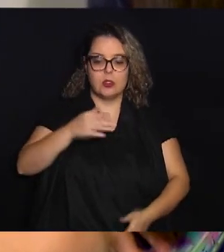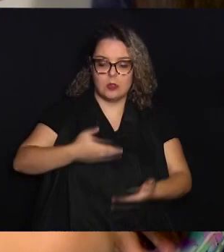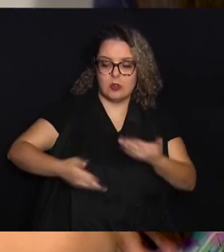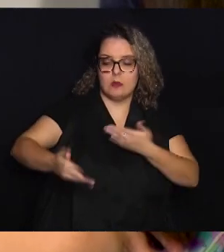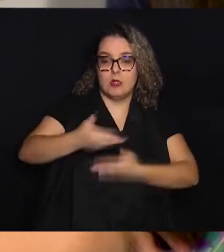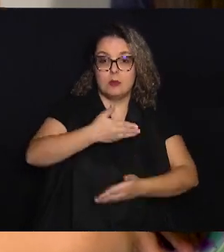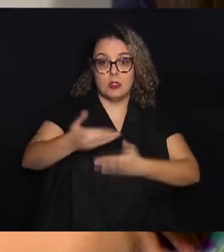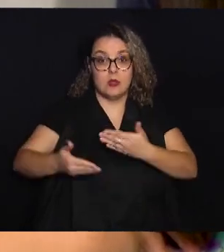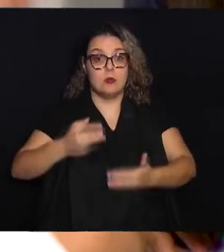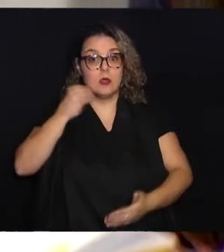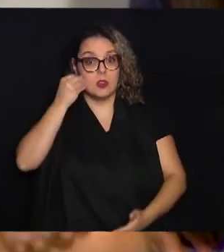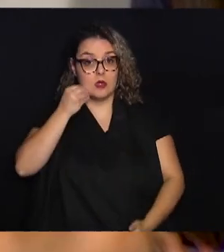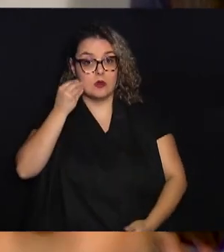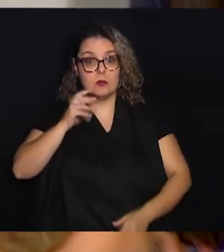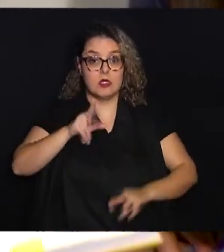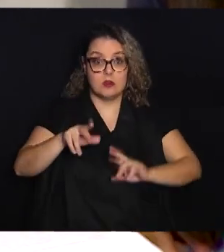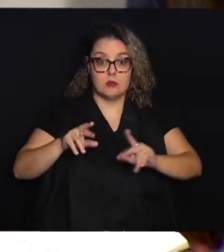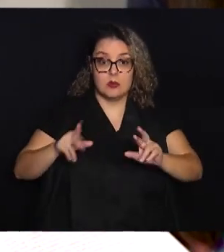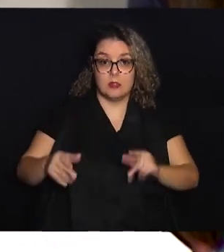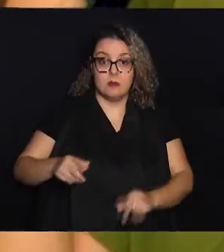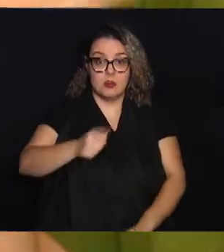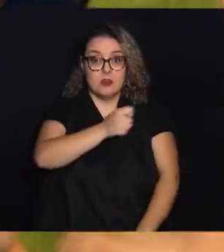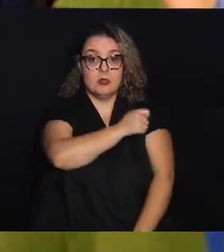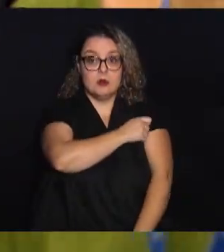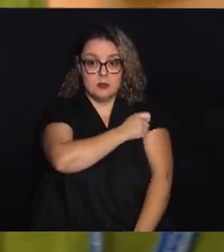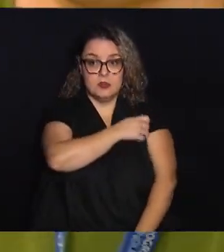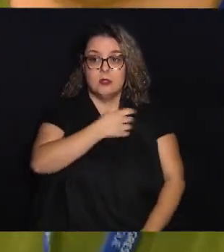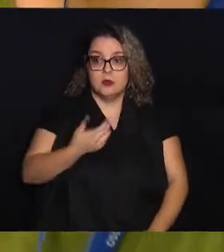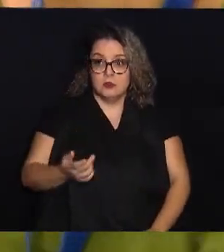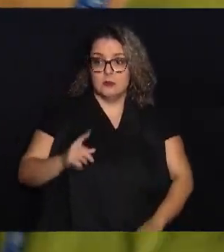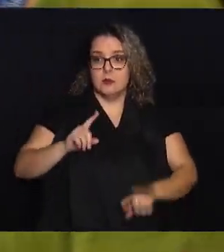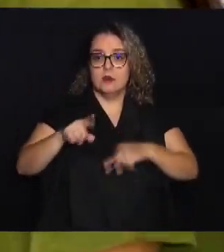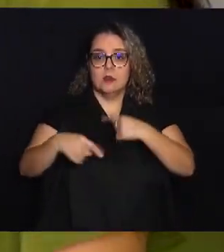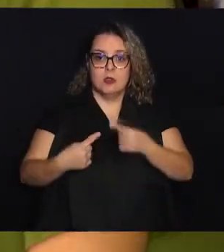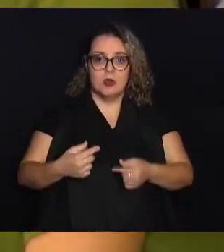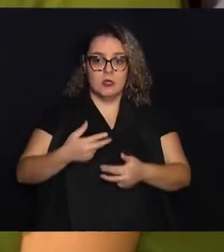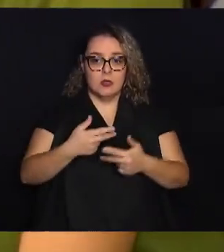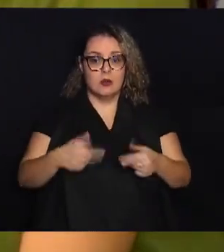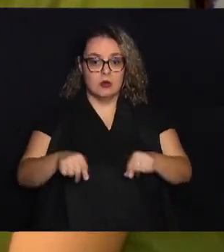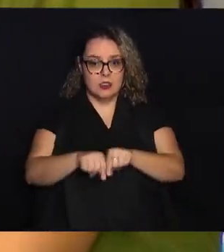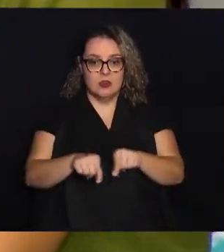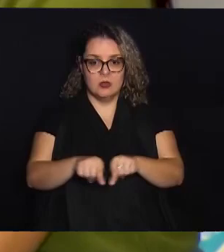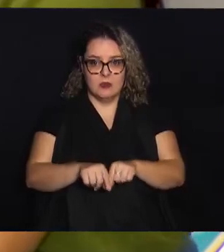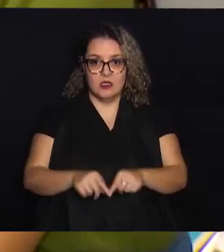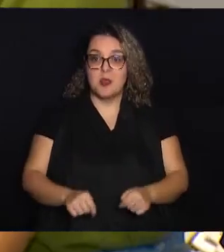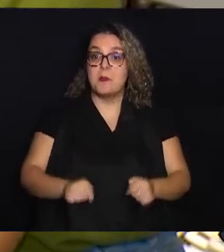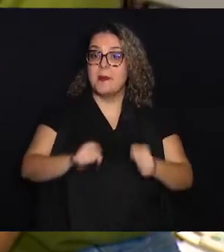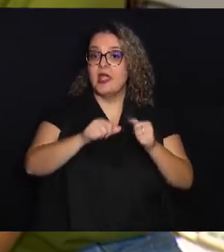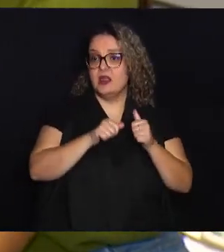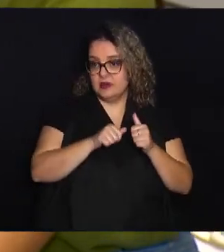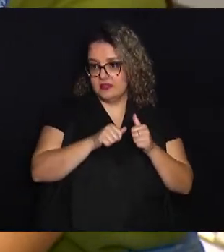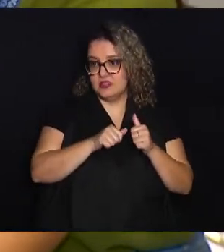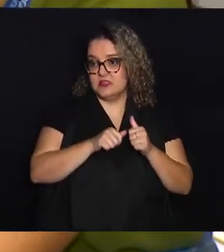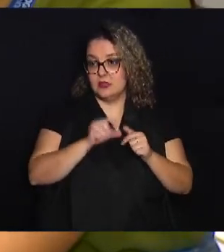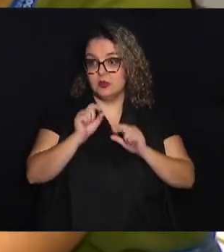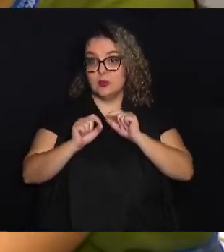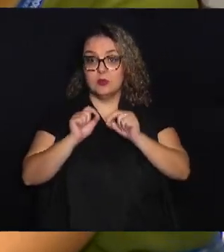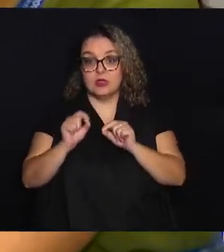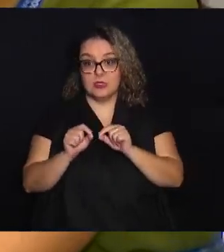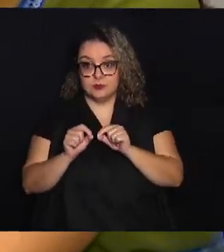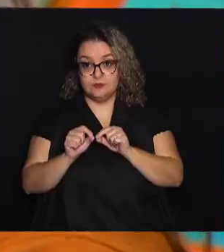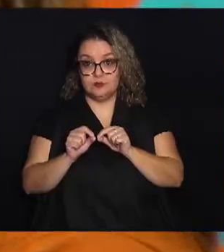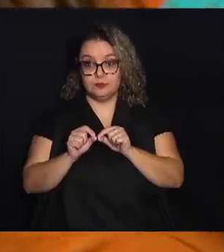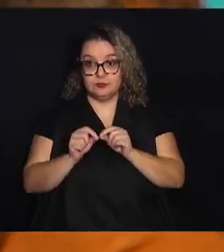propiciando experiências diferenciadas para os alunos. Uma outra questão que também favorece é a questão